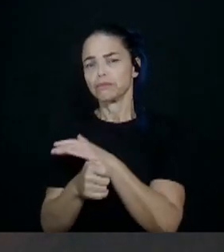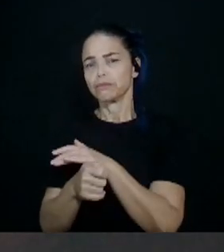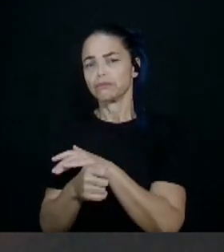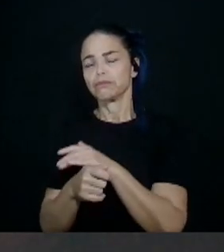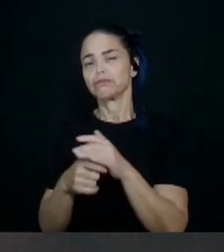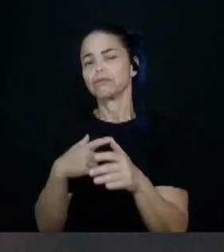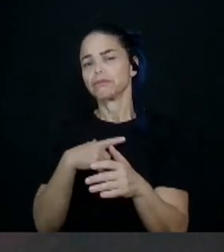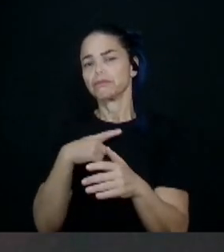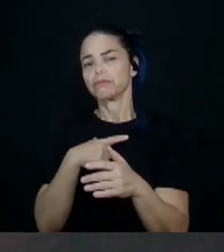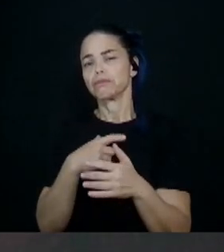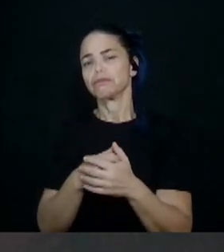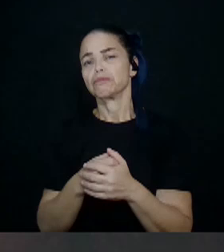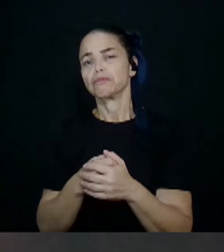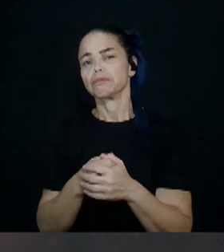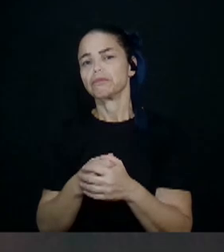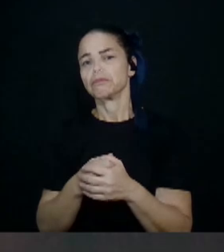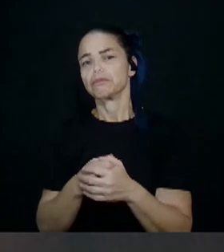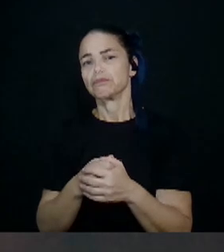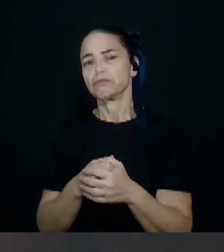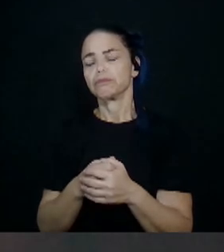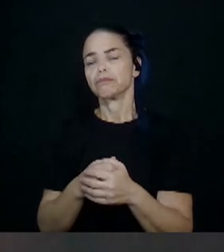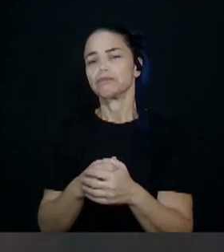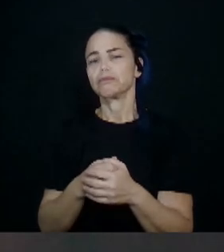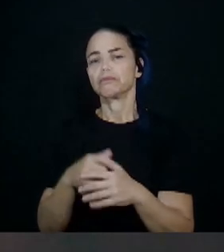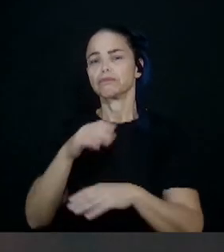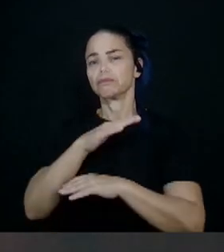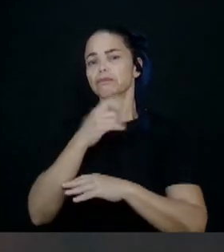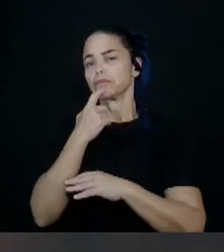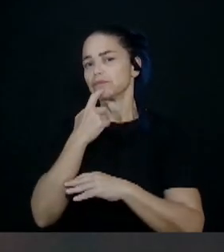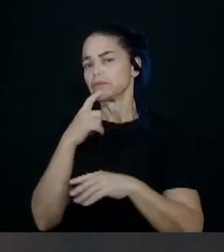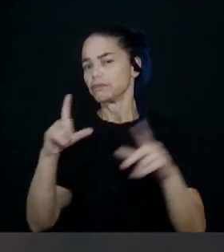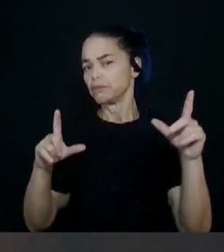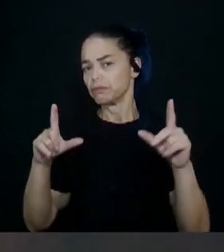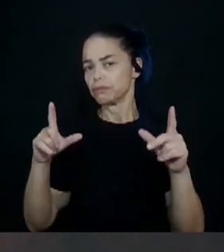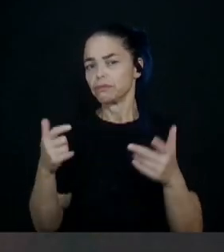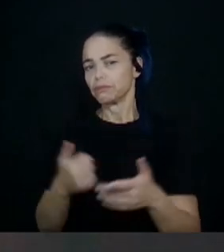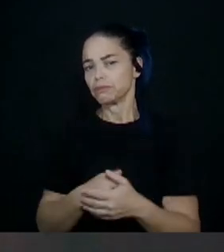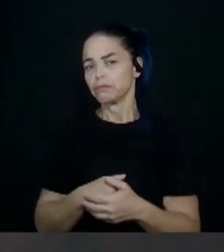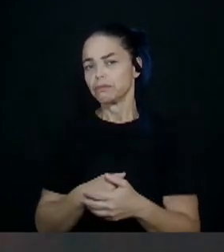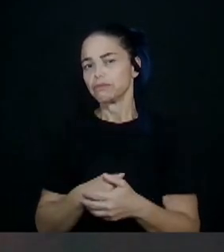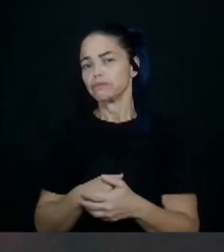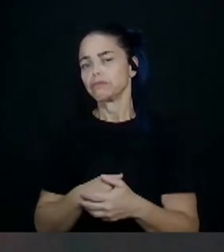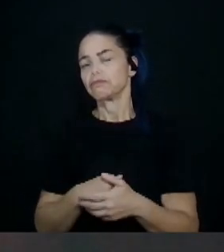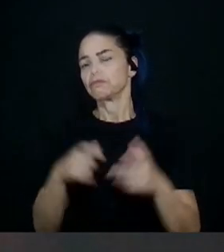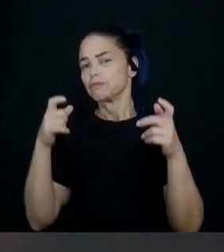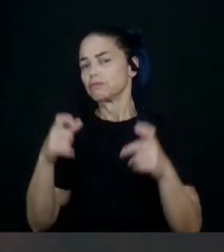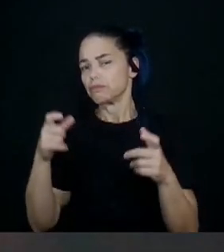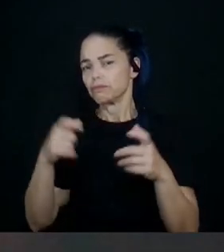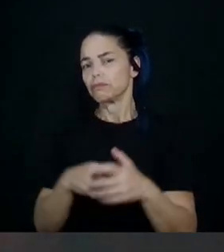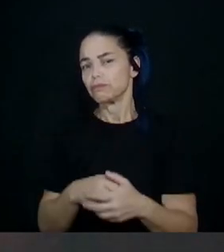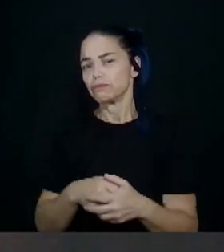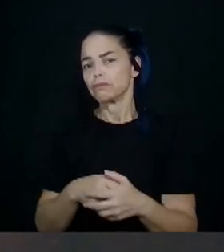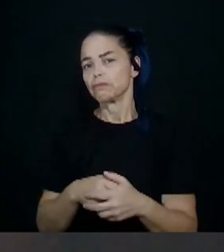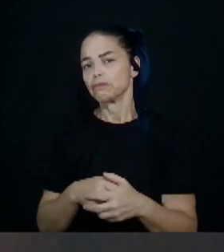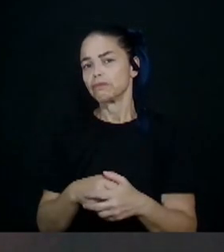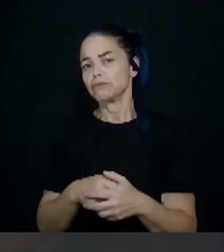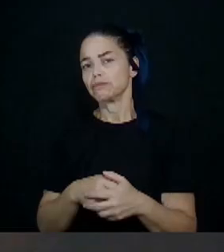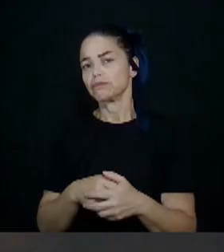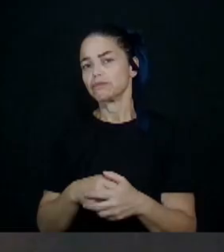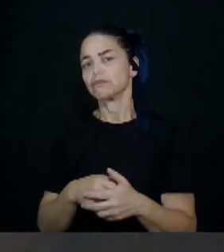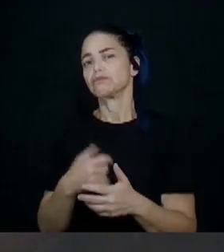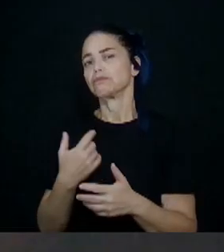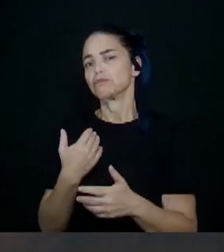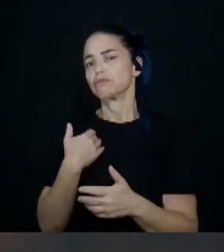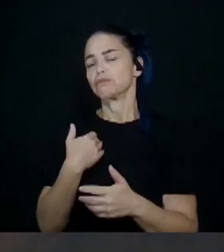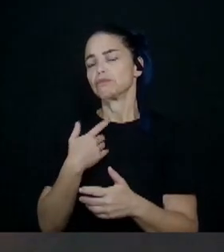Aí eu pergunto, né? Nós estamos na TV câmera, né? Tá aí, né? Cadê? Porque é para estar lá e não